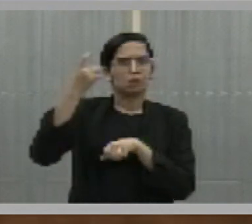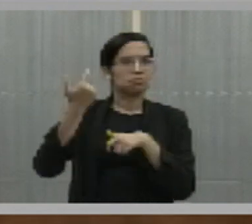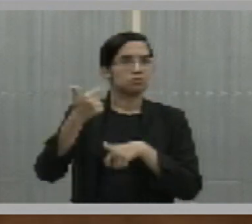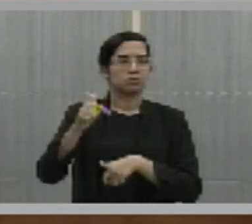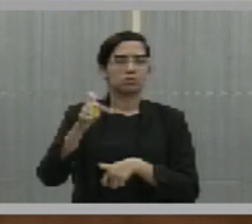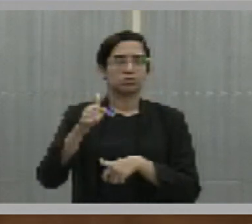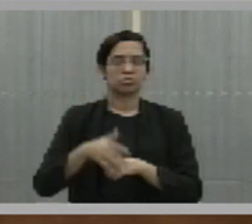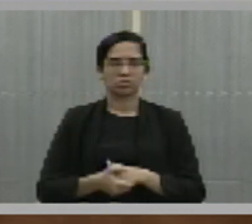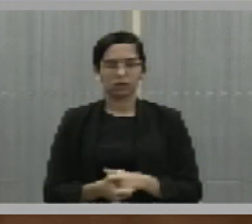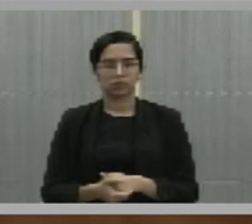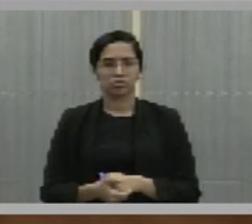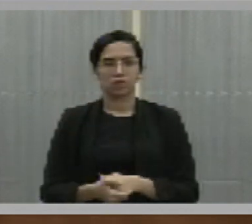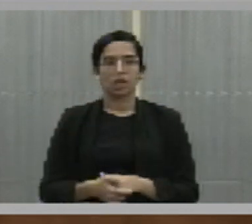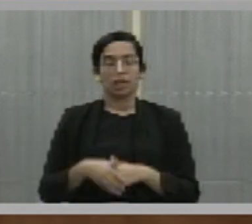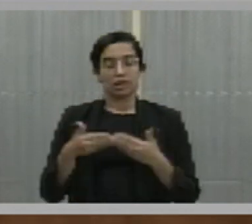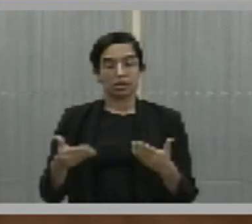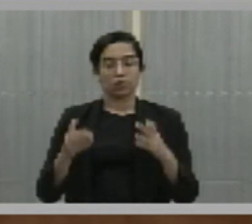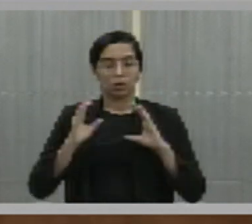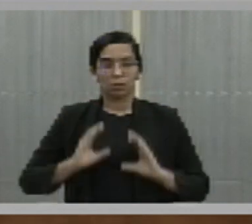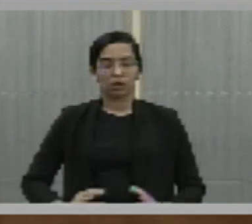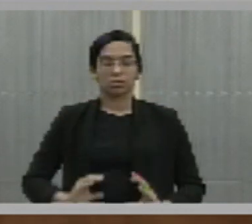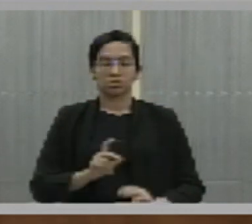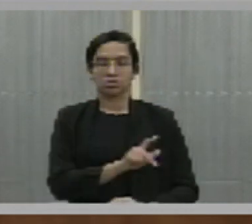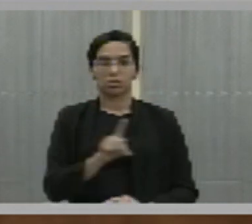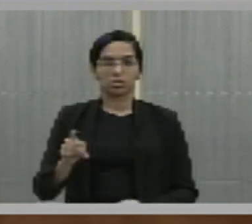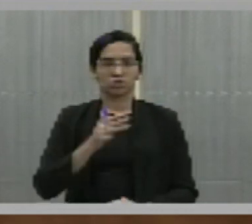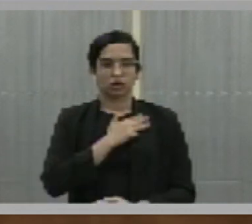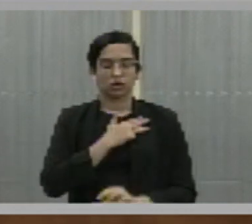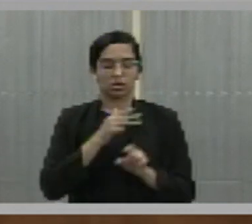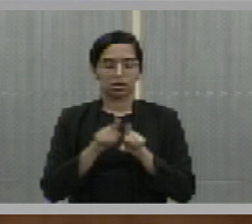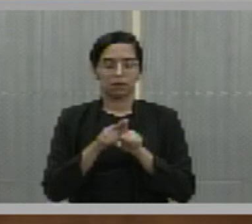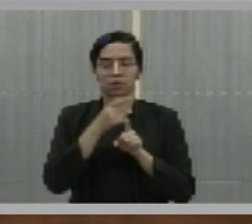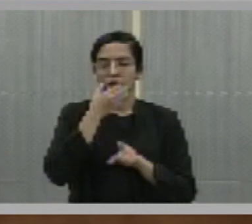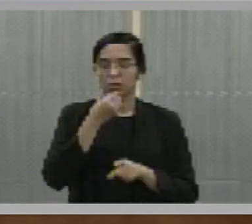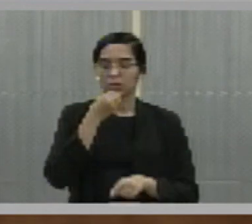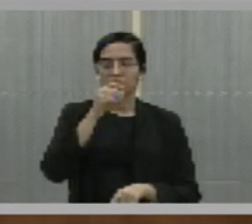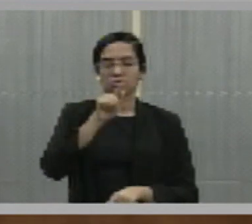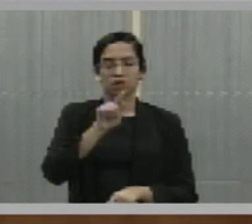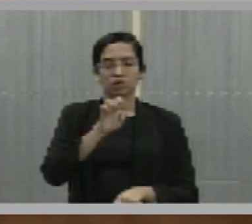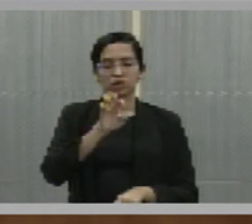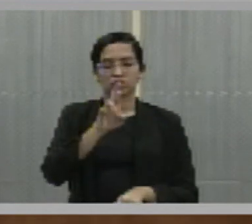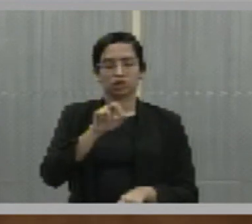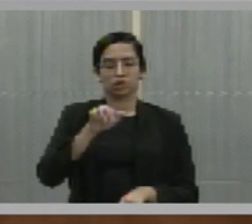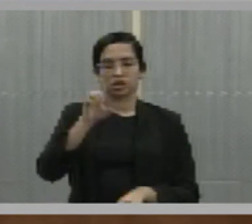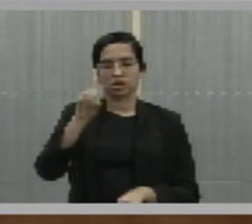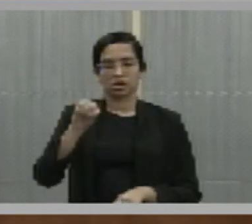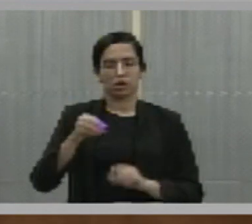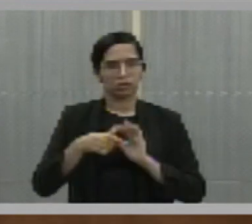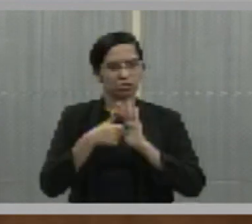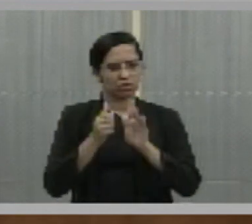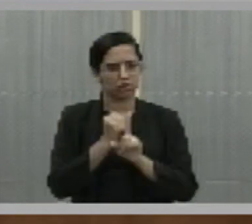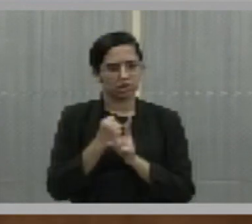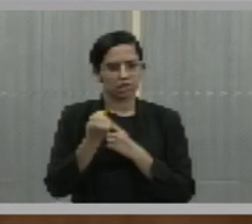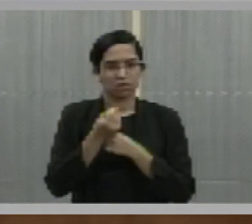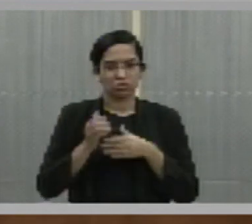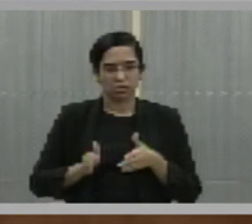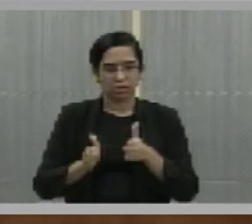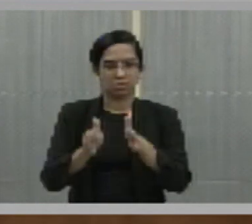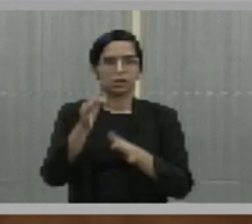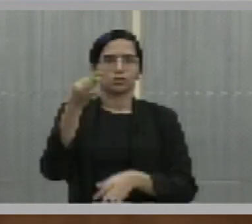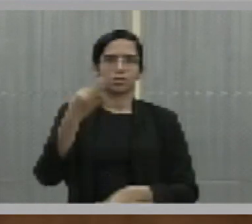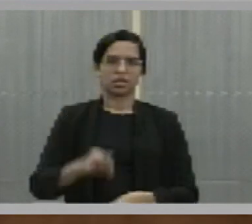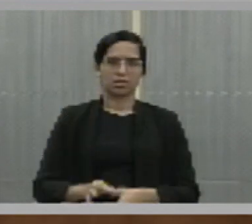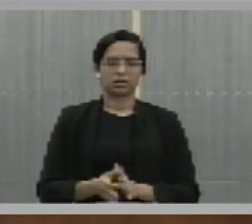do vice-presidente Geraldo Alckmin mostra e sinaliza para a sociedade o caminho correto. E também